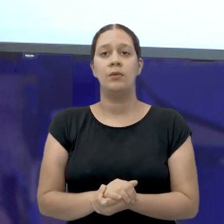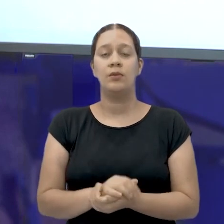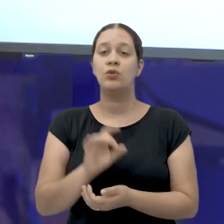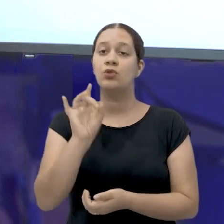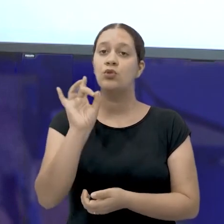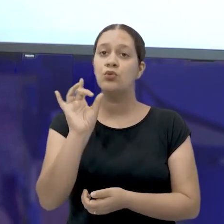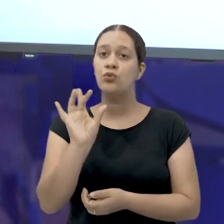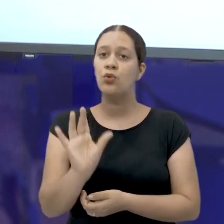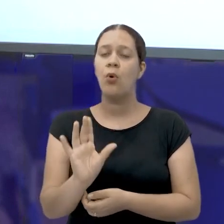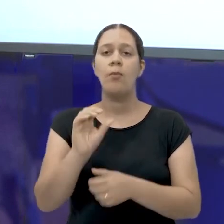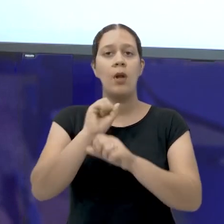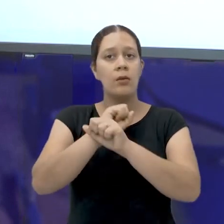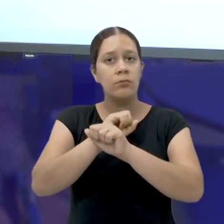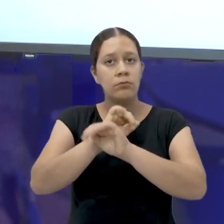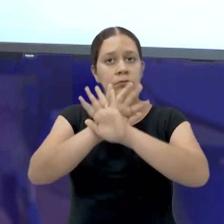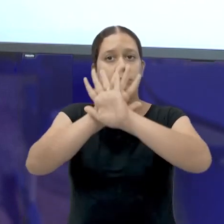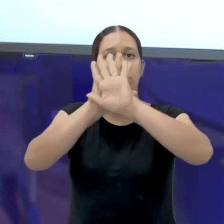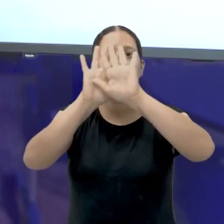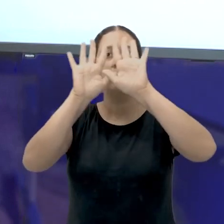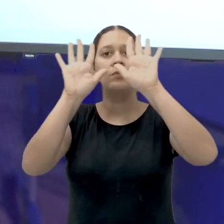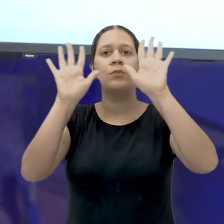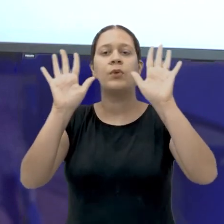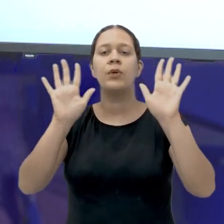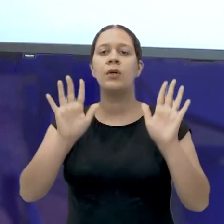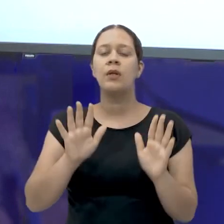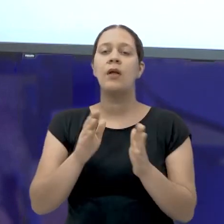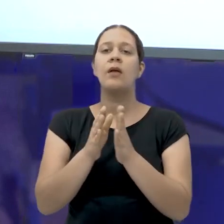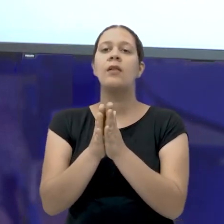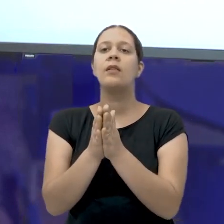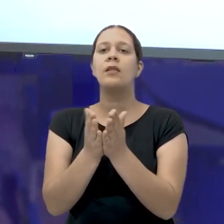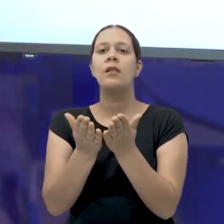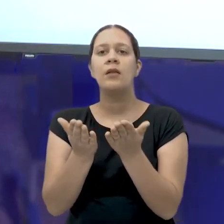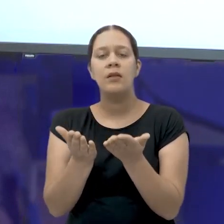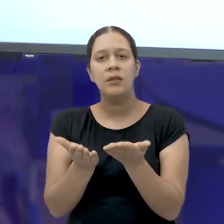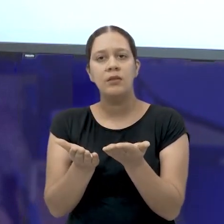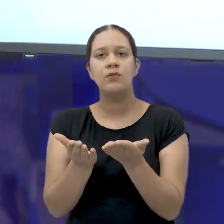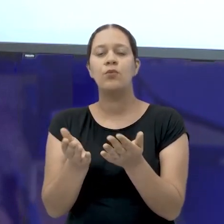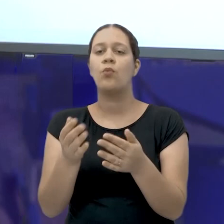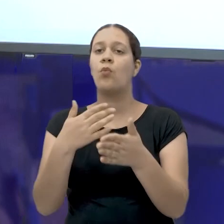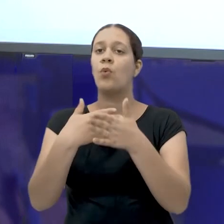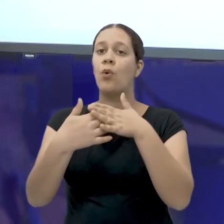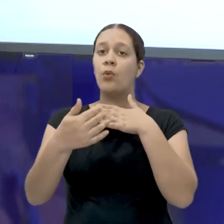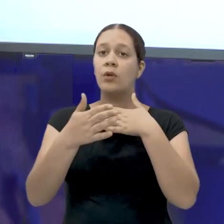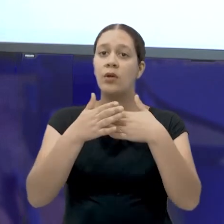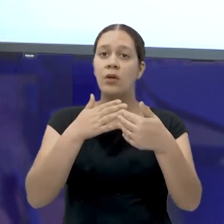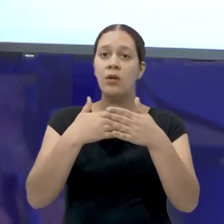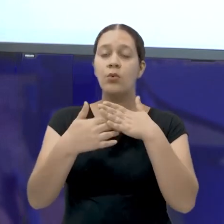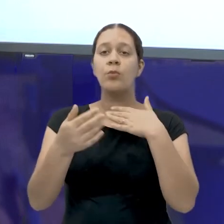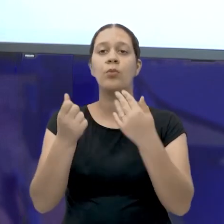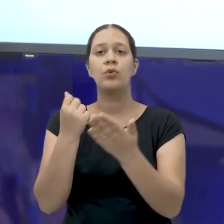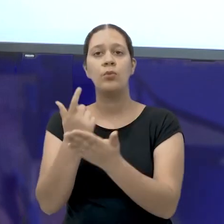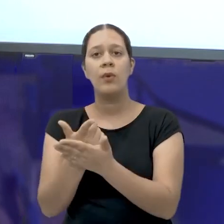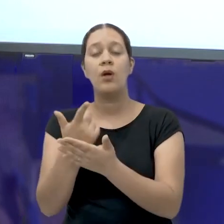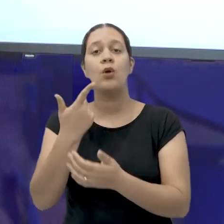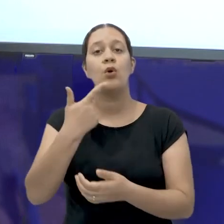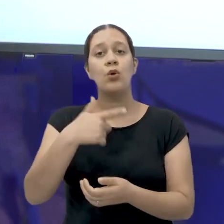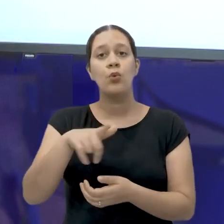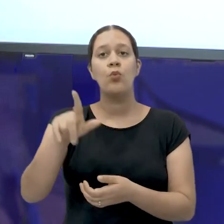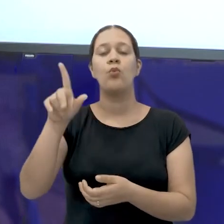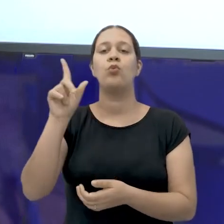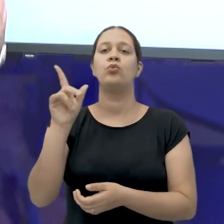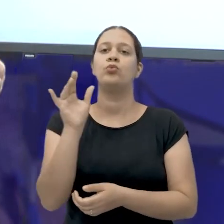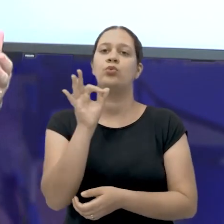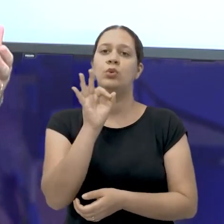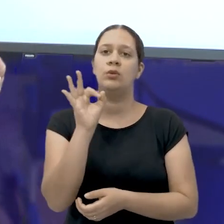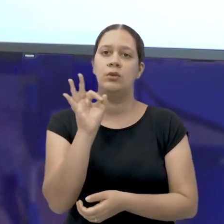para deixar bem claro aqui, que há livros que qualquer um pode ter acesso, no entanto, há outros livros que não, que por mais que